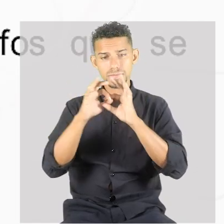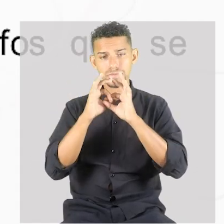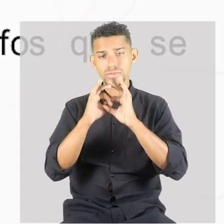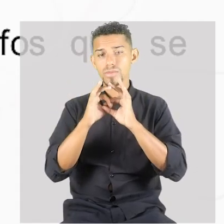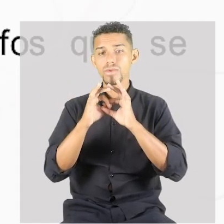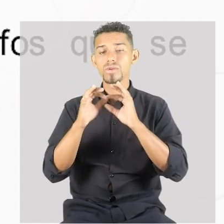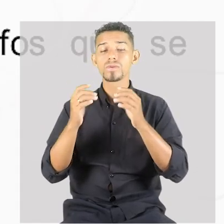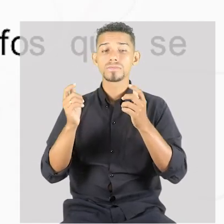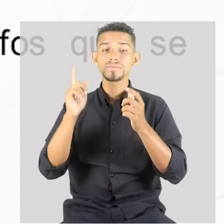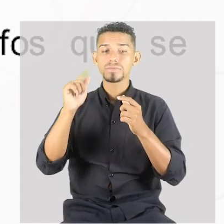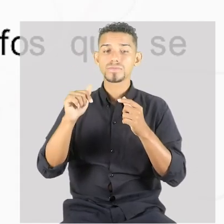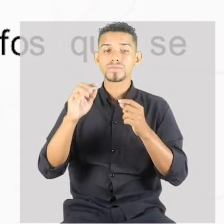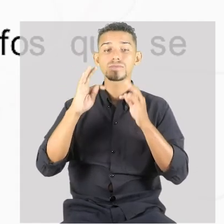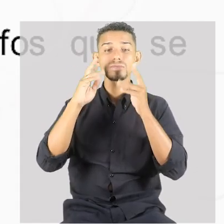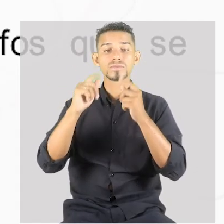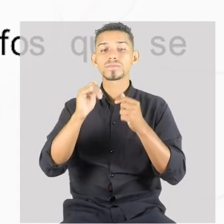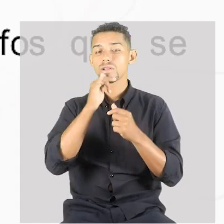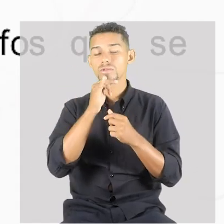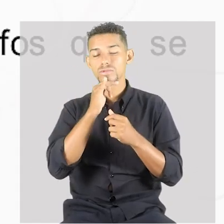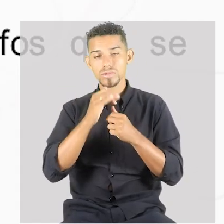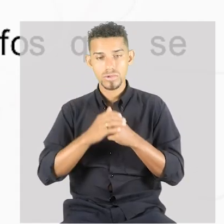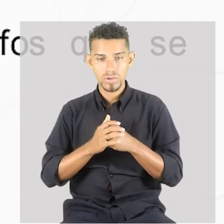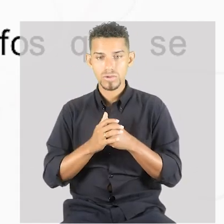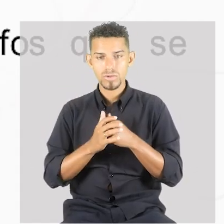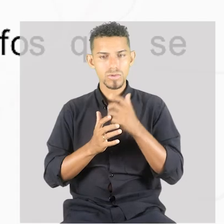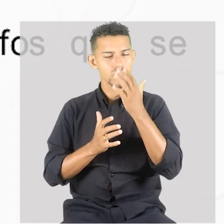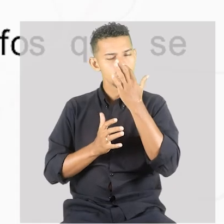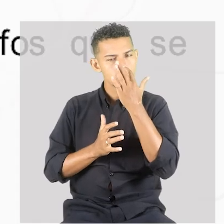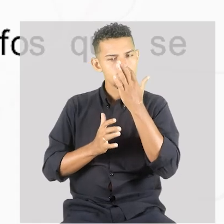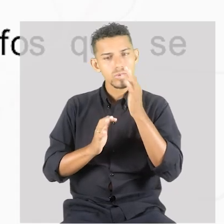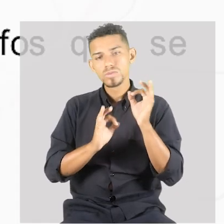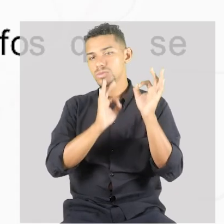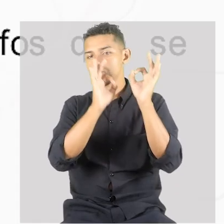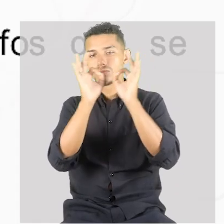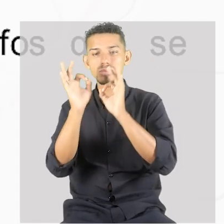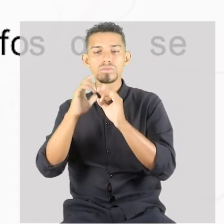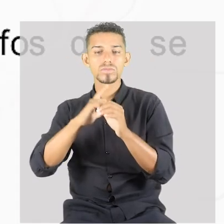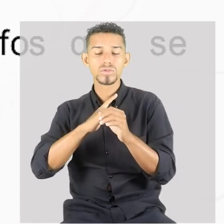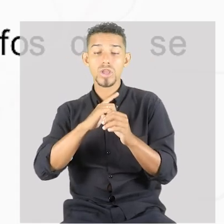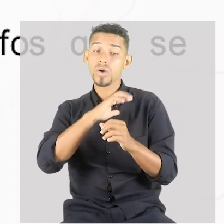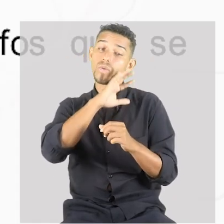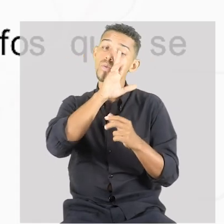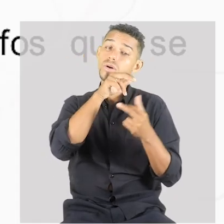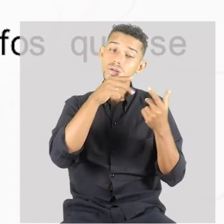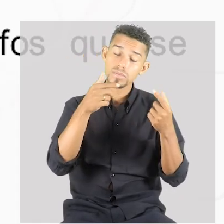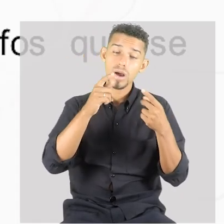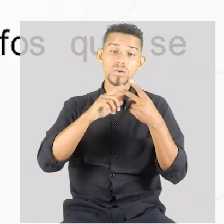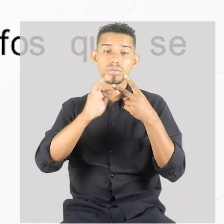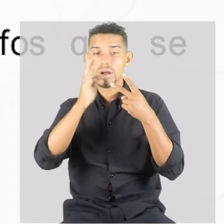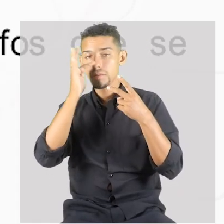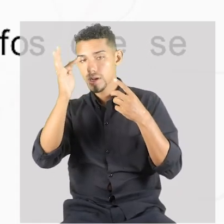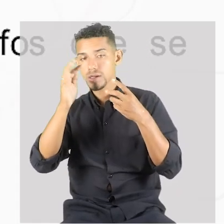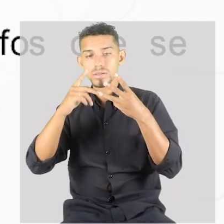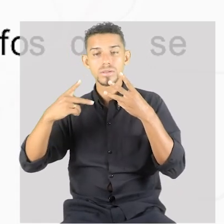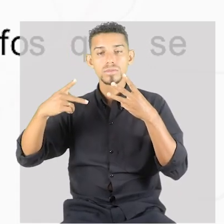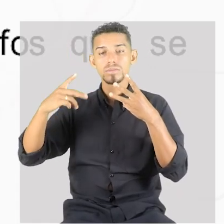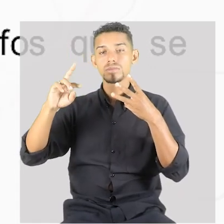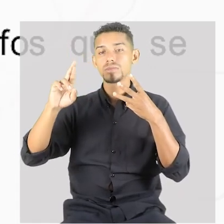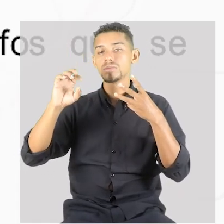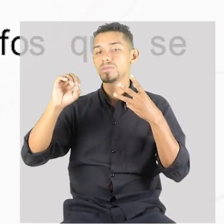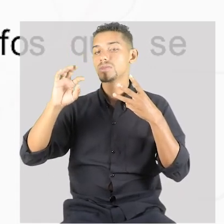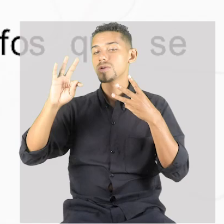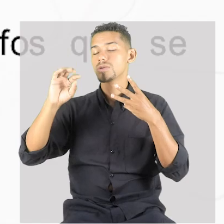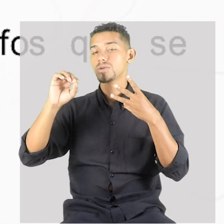ou seja, são todos. Então, você vai observar o que existe em comum entre um animal, uma planta e um protozoário. Vamos